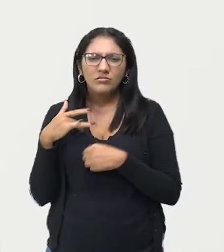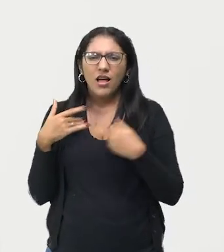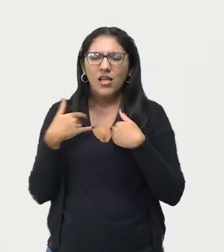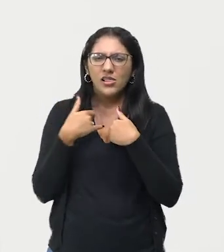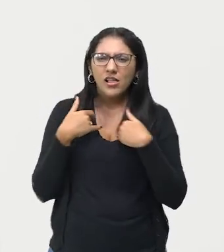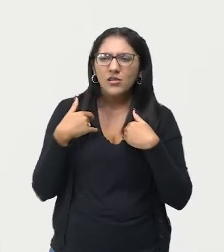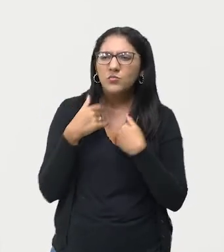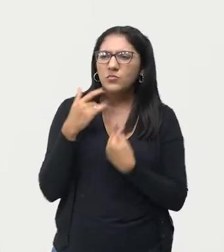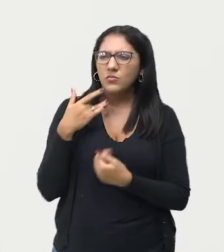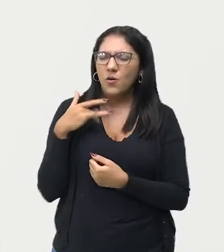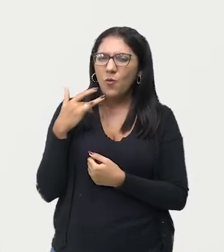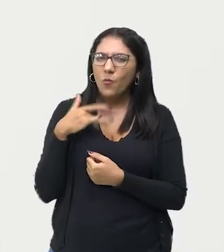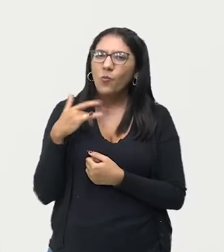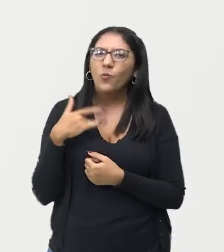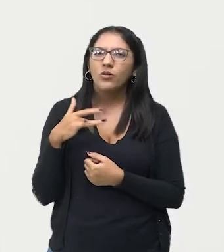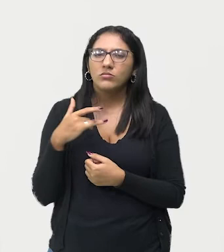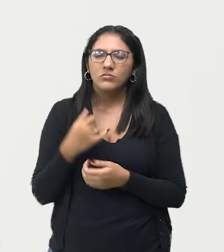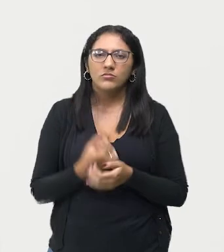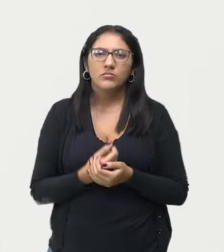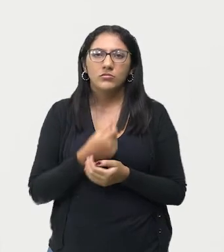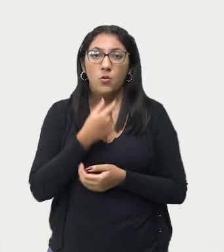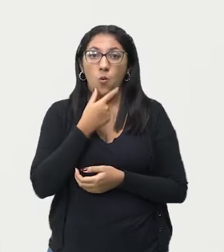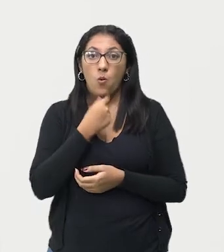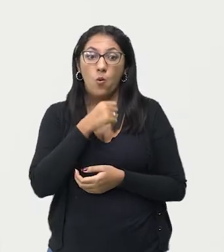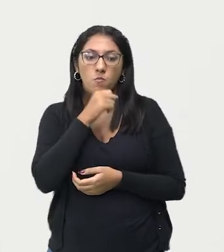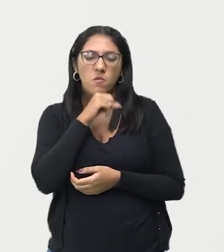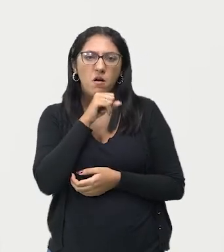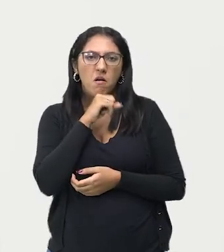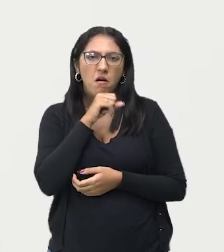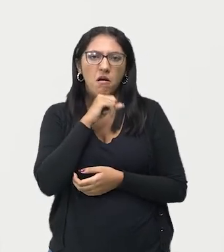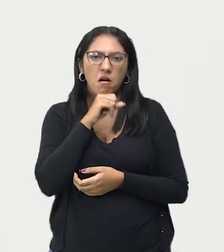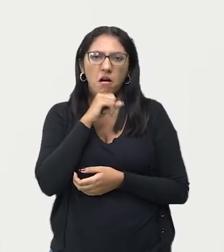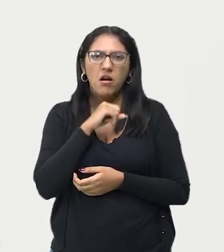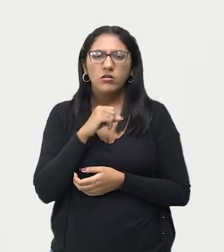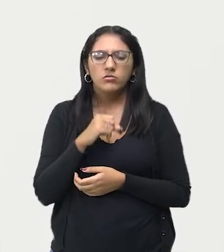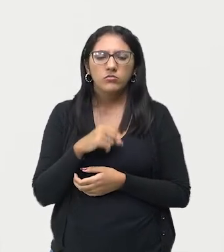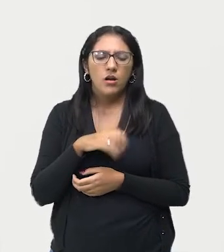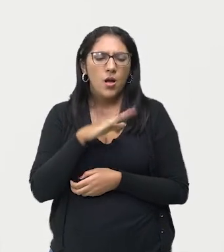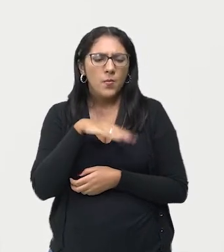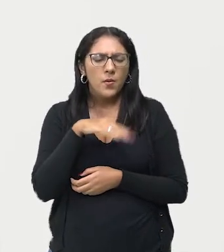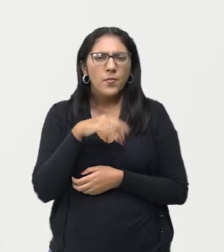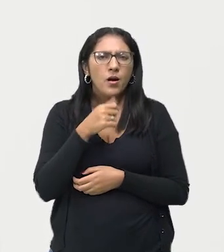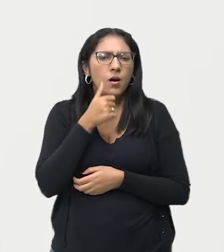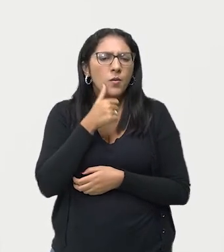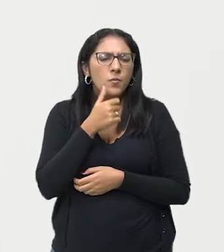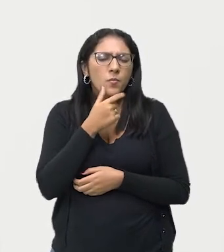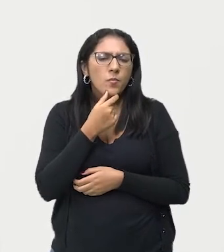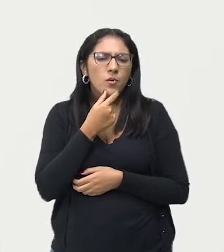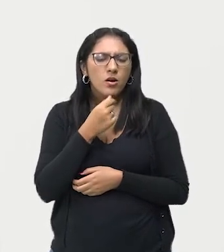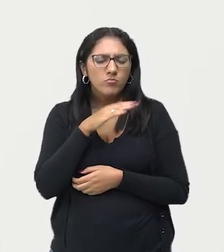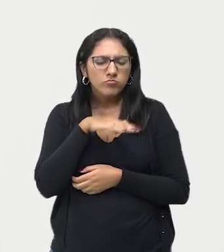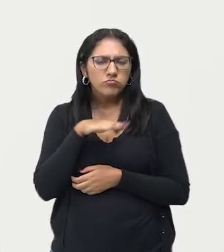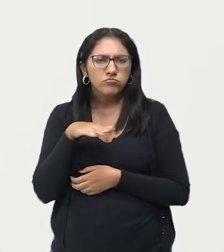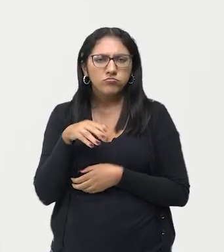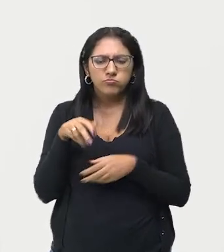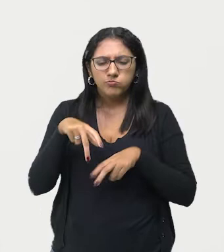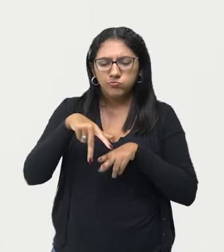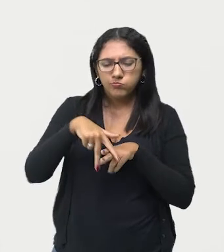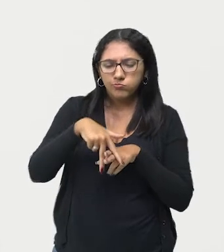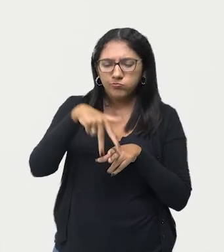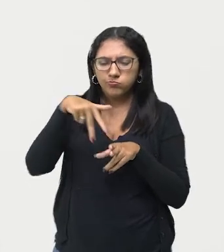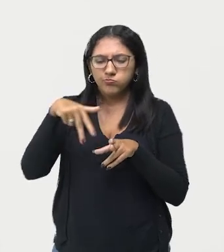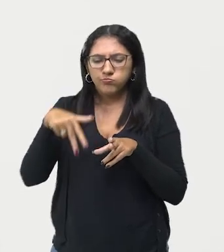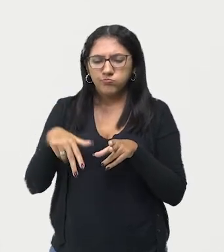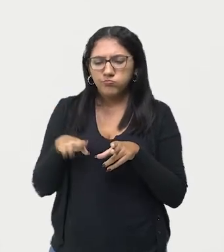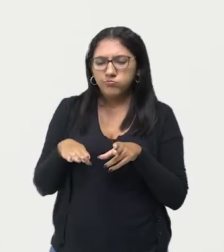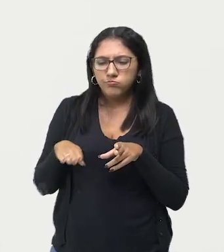velho, impressionadíssimo com os comentários, mandou o menino descer. Mais adiante,